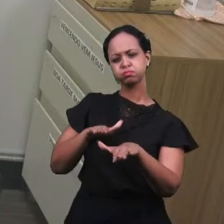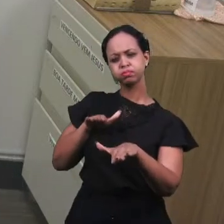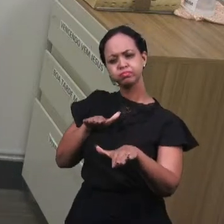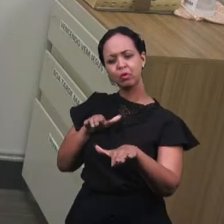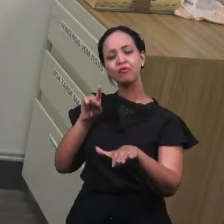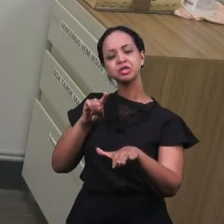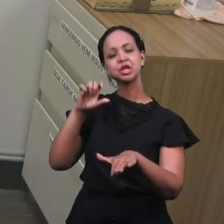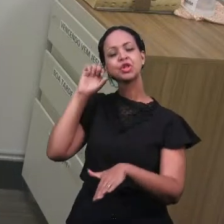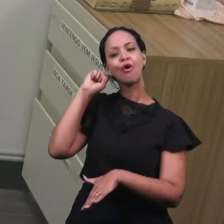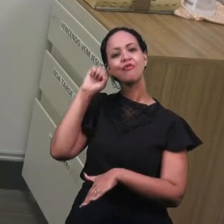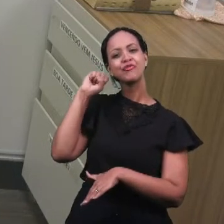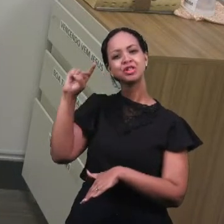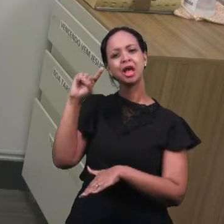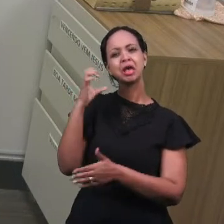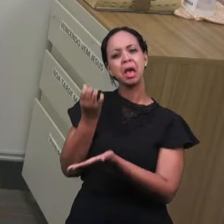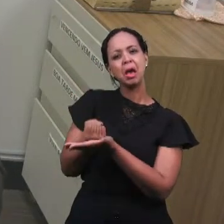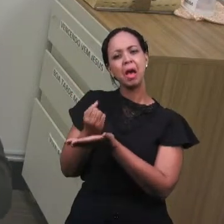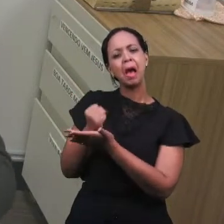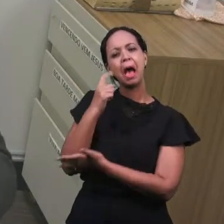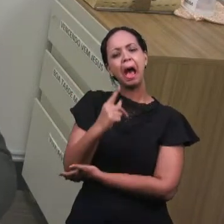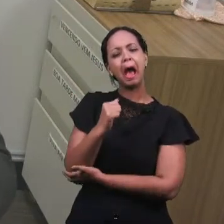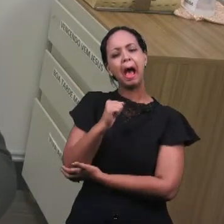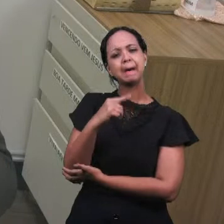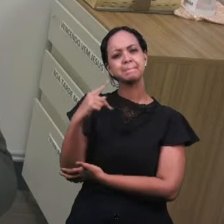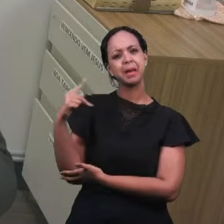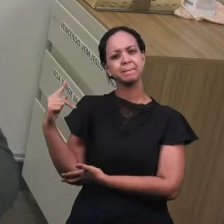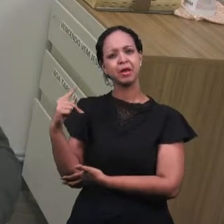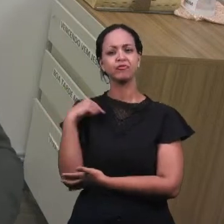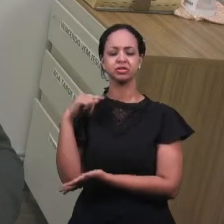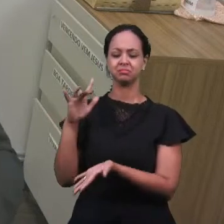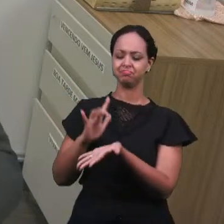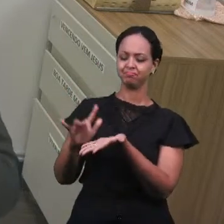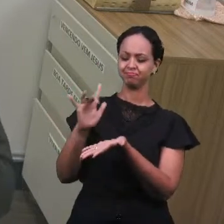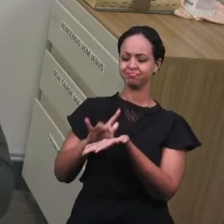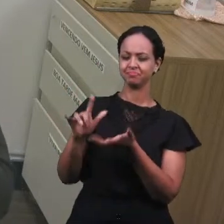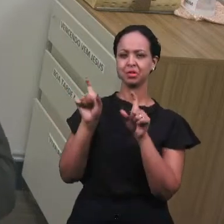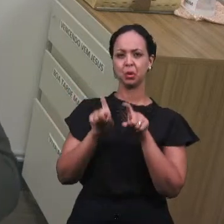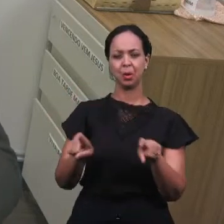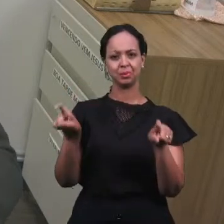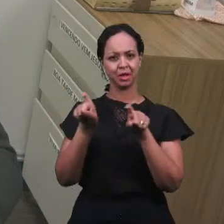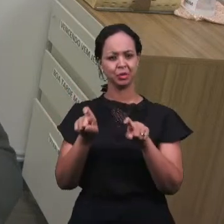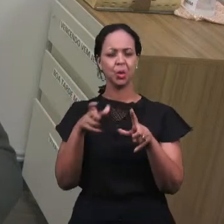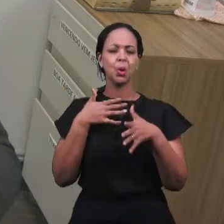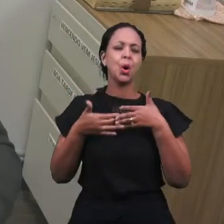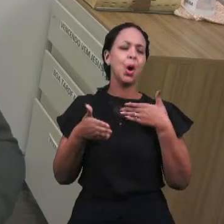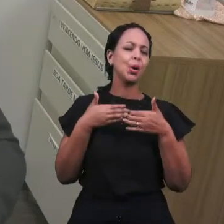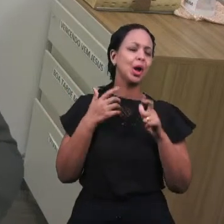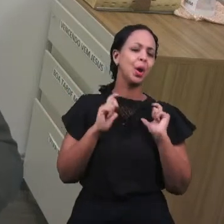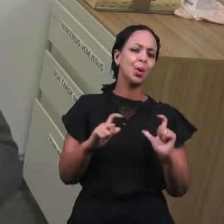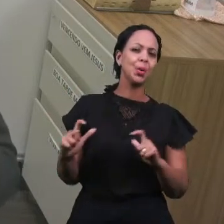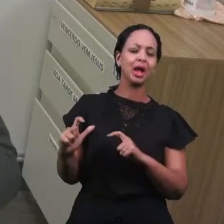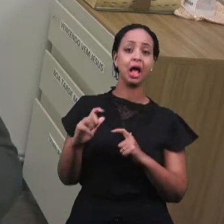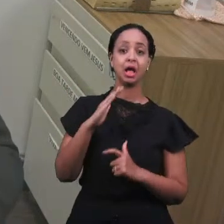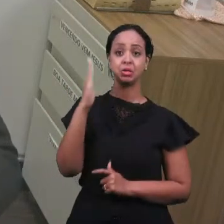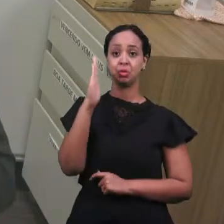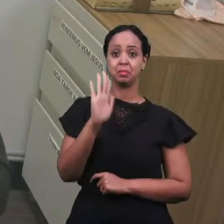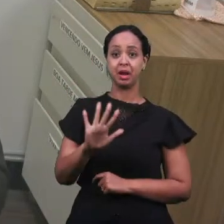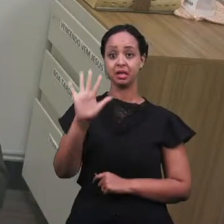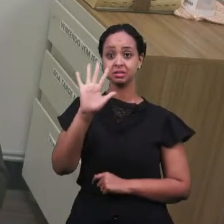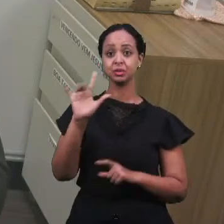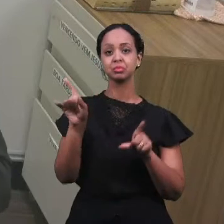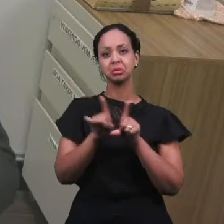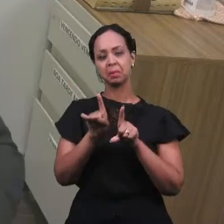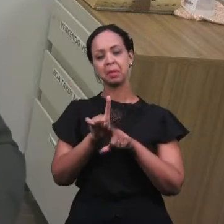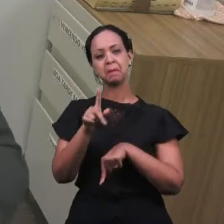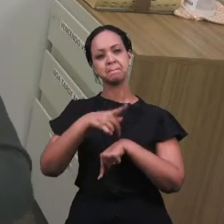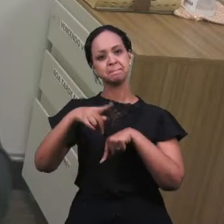ouvindo aí pelo aplicativo móvel, está no seu tablet, no seu computador, onde quer que você esteja, no Brasil e também no